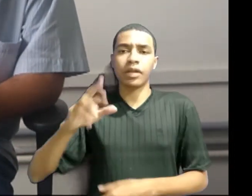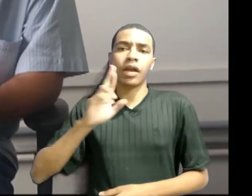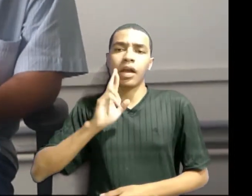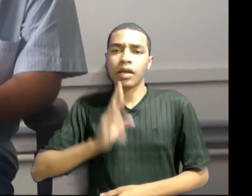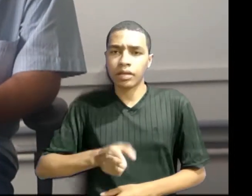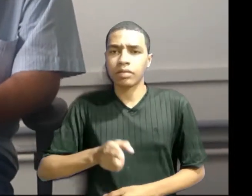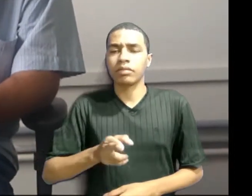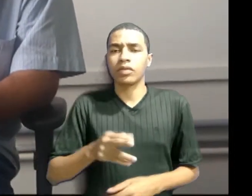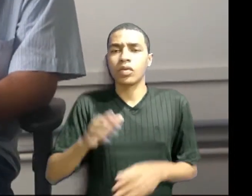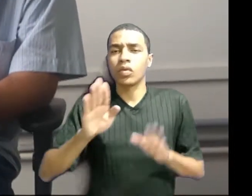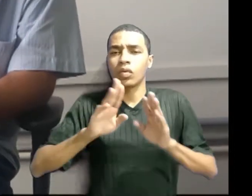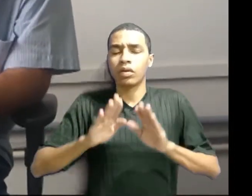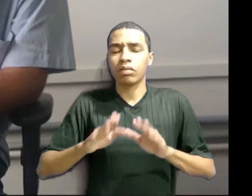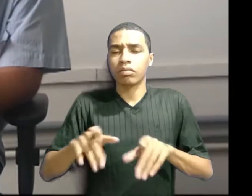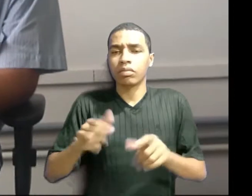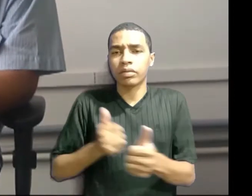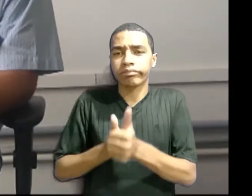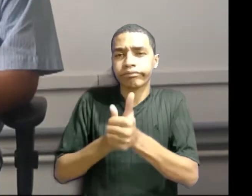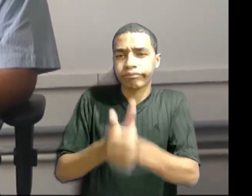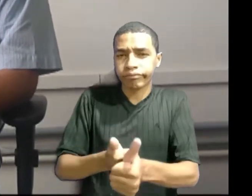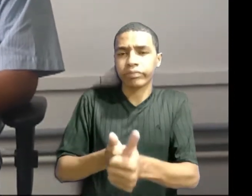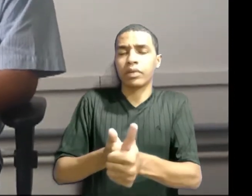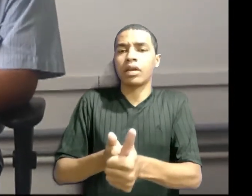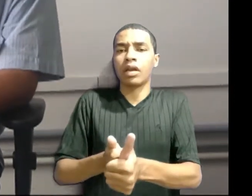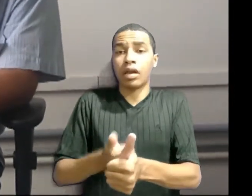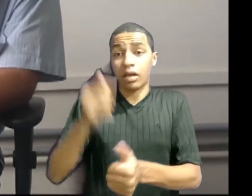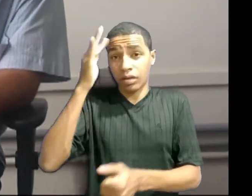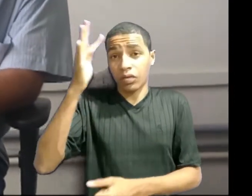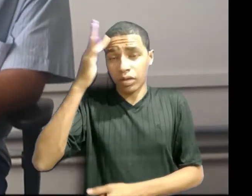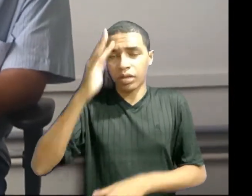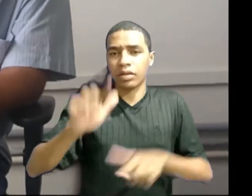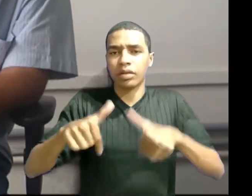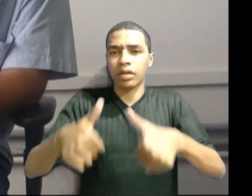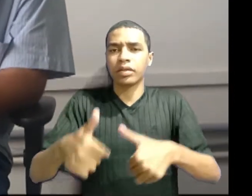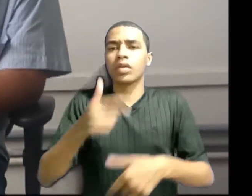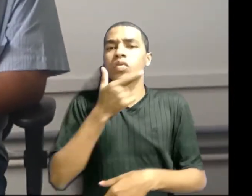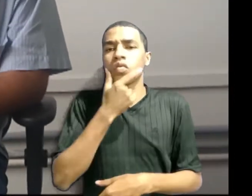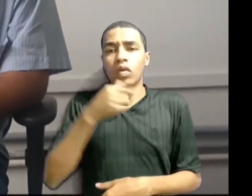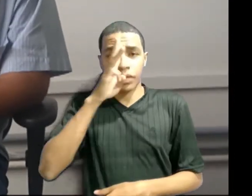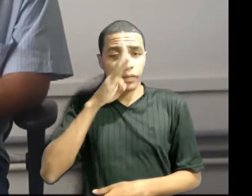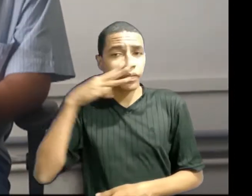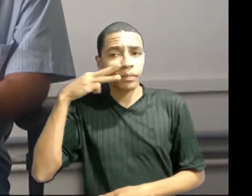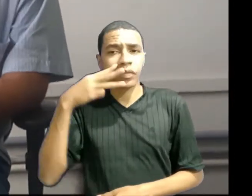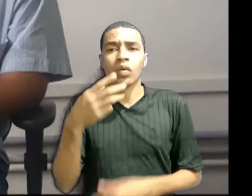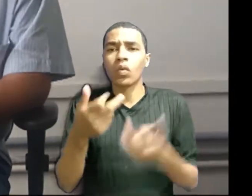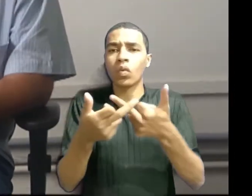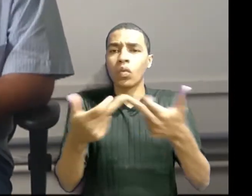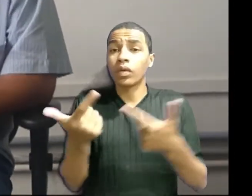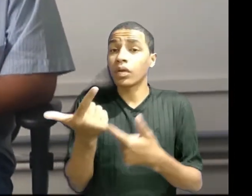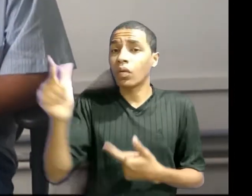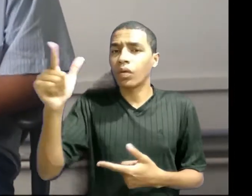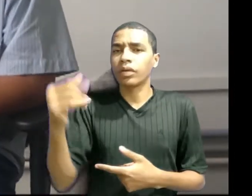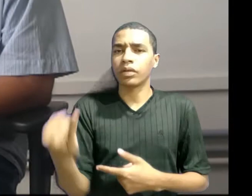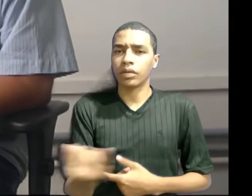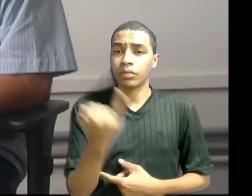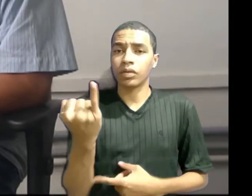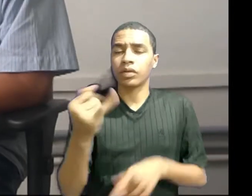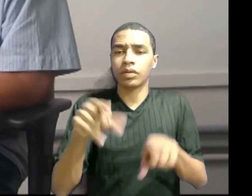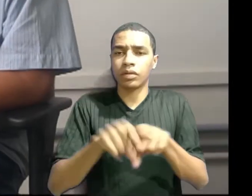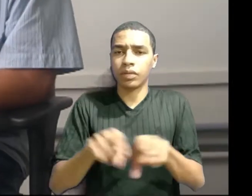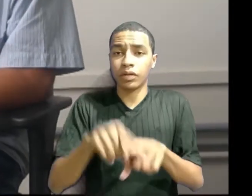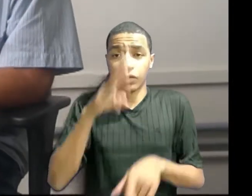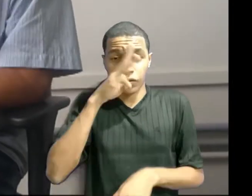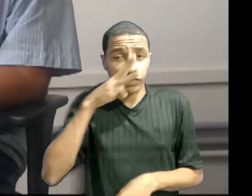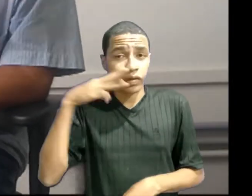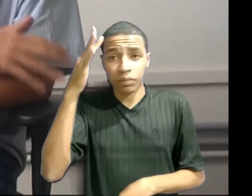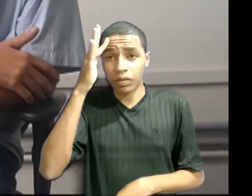né? Seguindo a teoria da ação social de Weber. Então, outra coisa super fundamental na teoria de